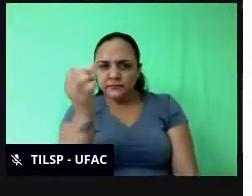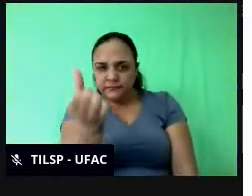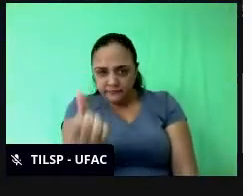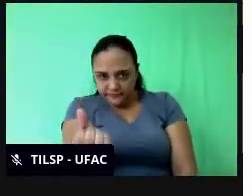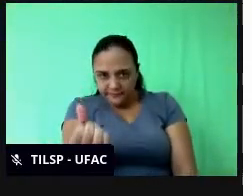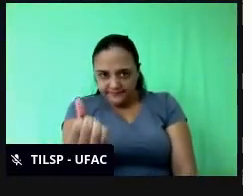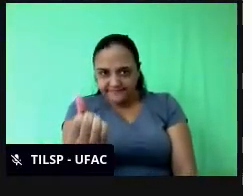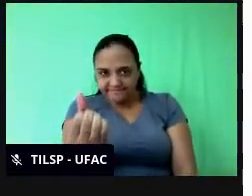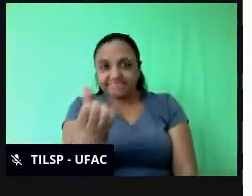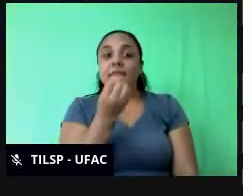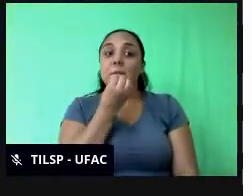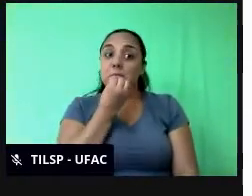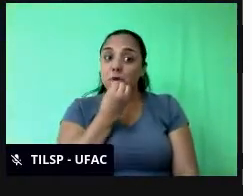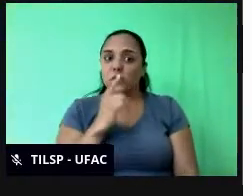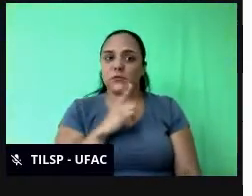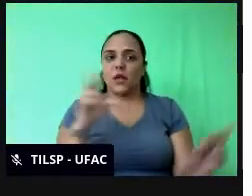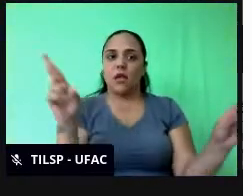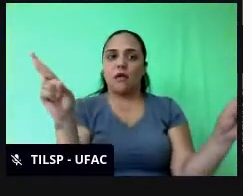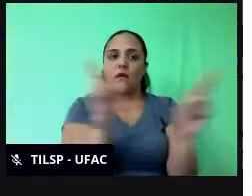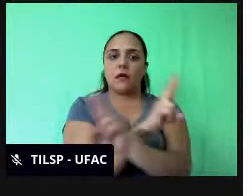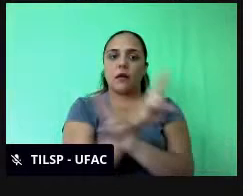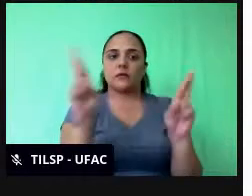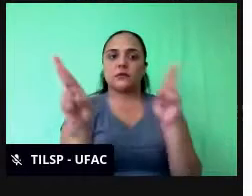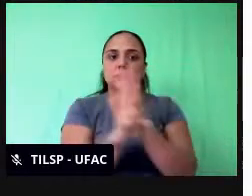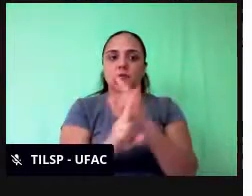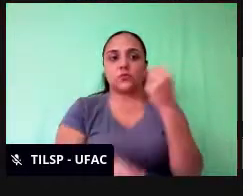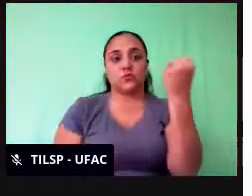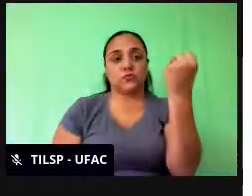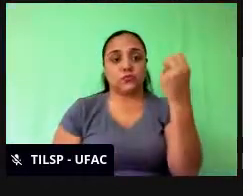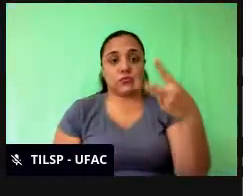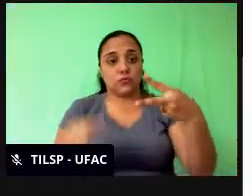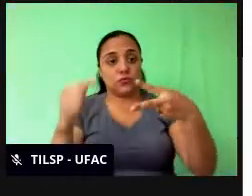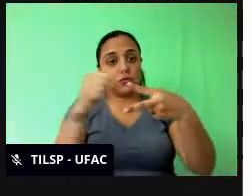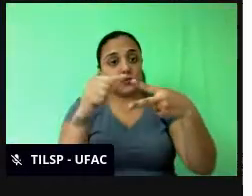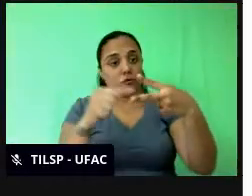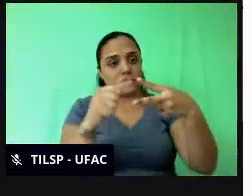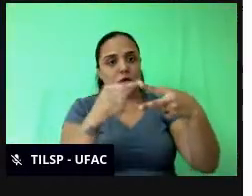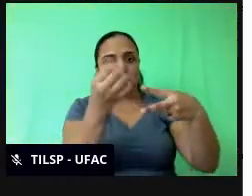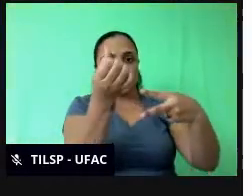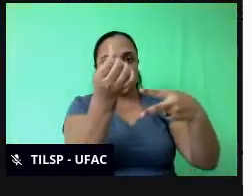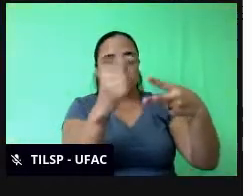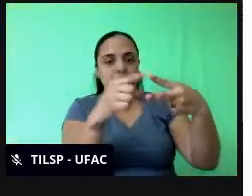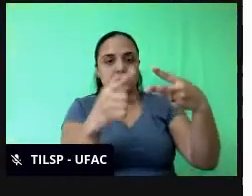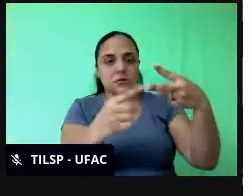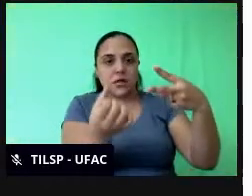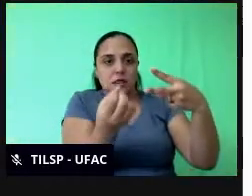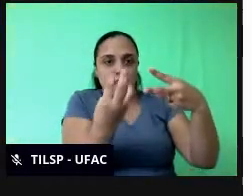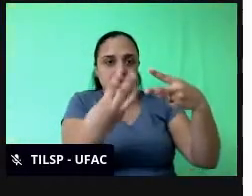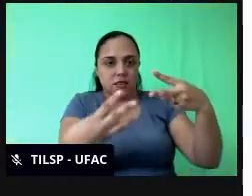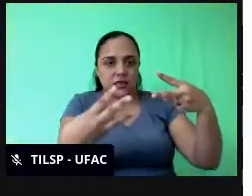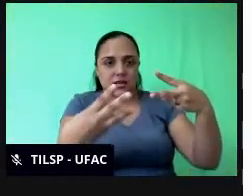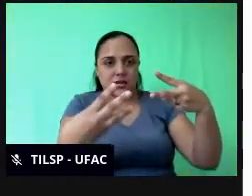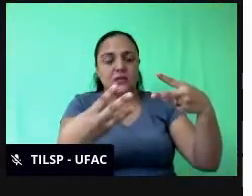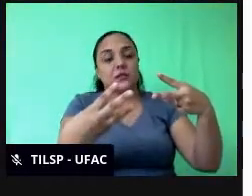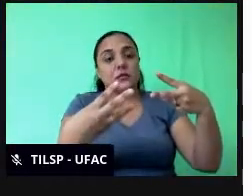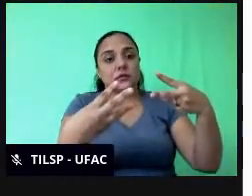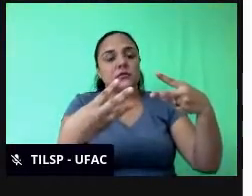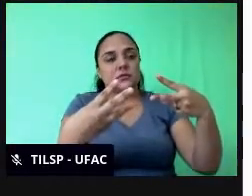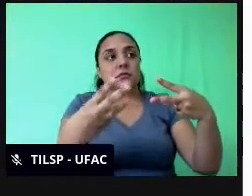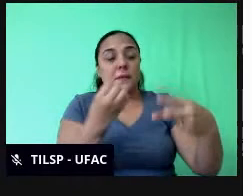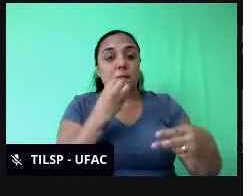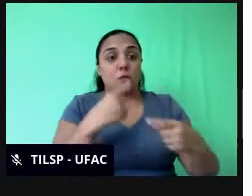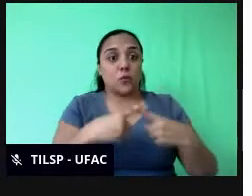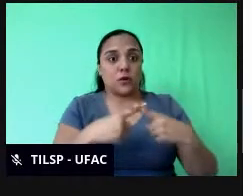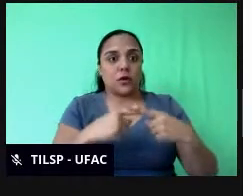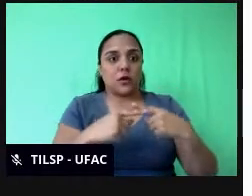da relação. Por quê? Por serem ácidos graxos essenciais, eles sofrerão